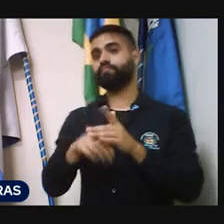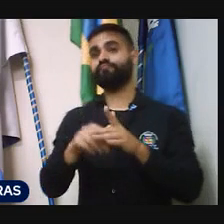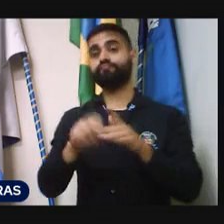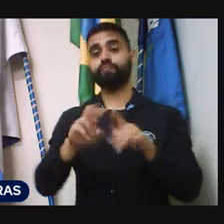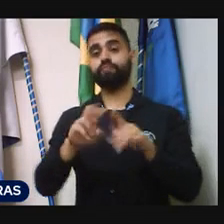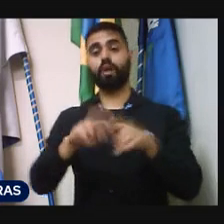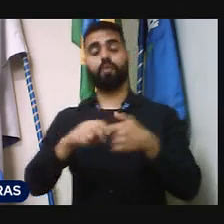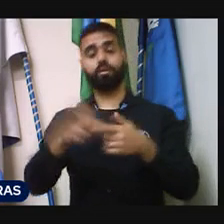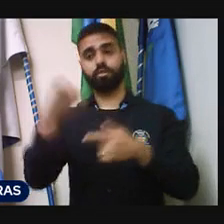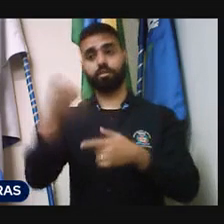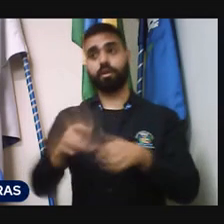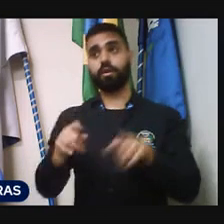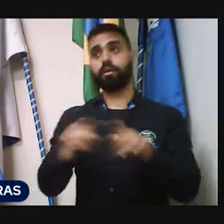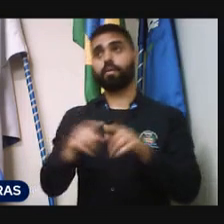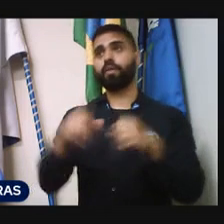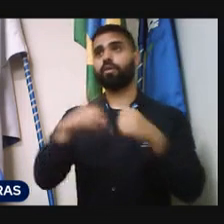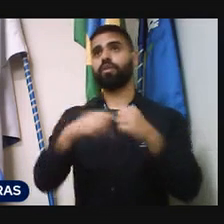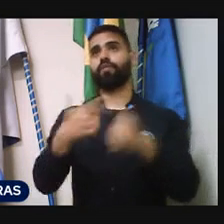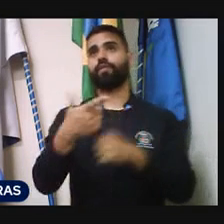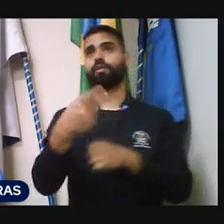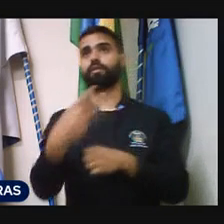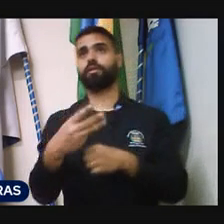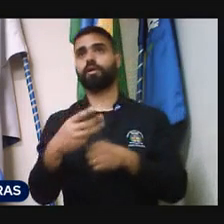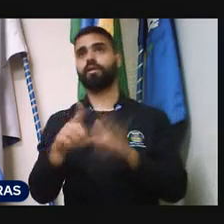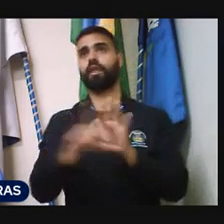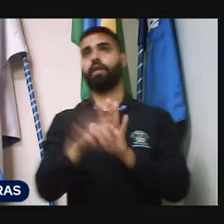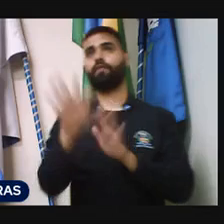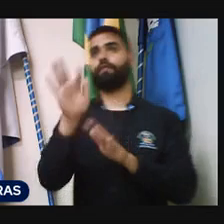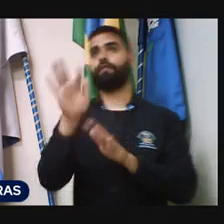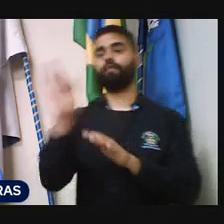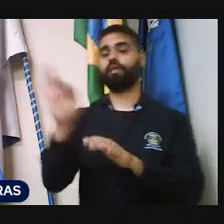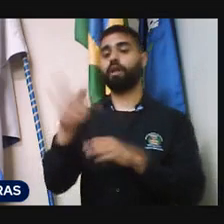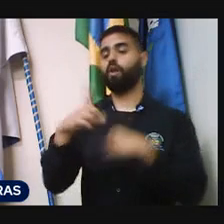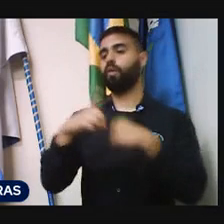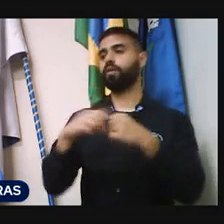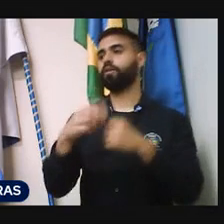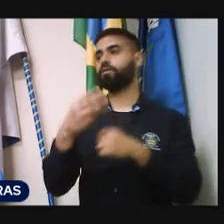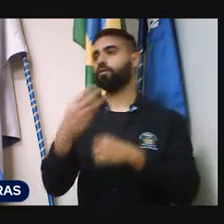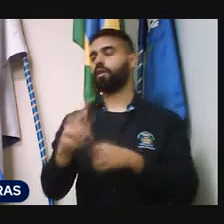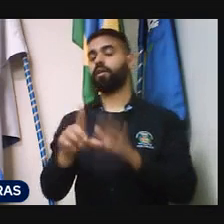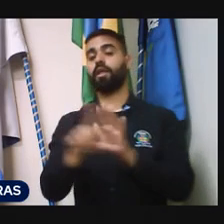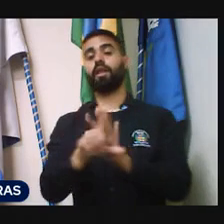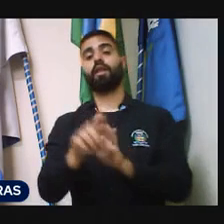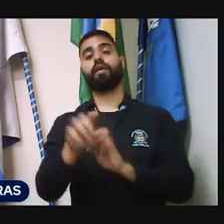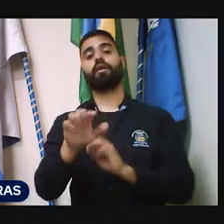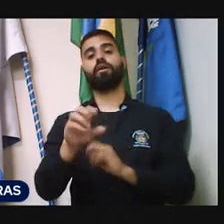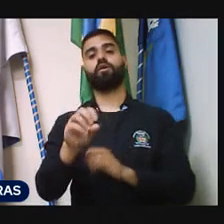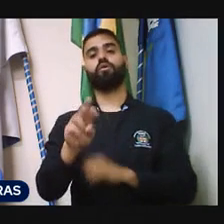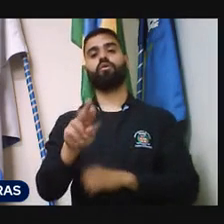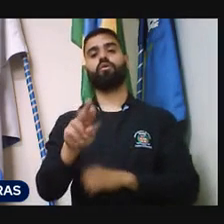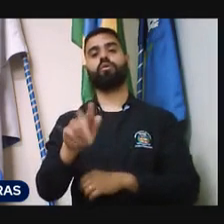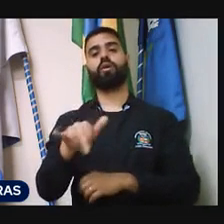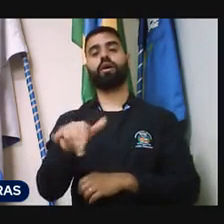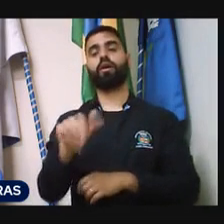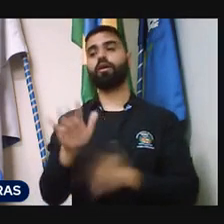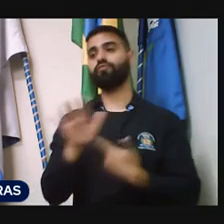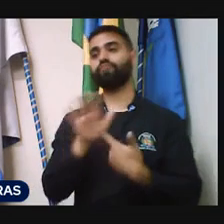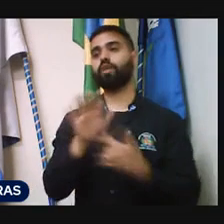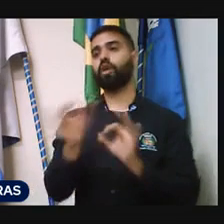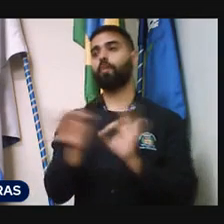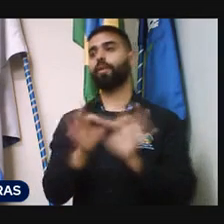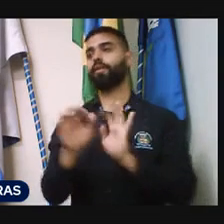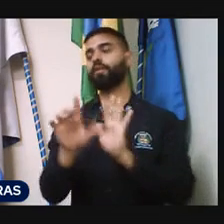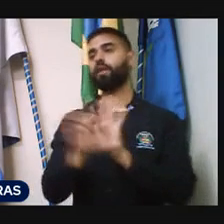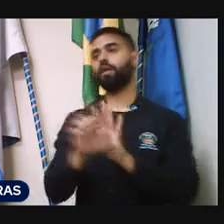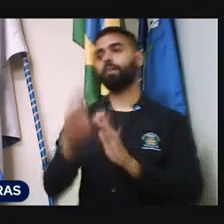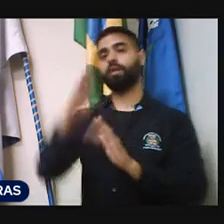Tais razões e observando-se o artigo 23 da coleção Federal e o Artigo 13 da Lei Orgânica do Município foi bem temos o projeto